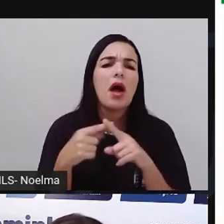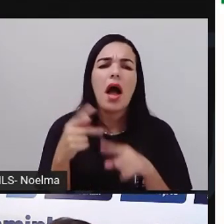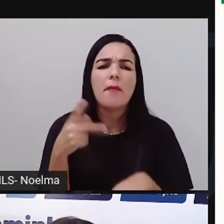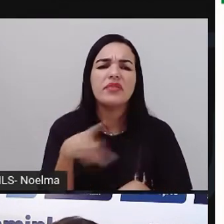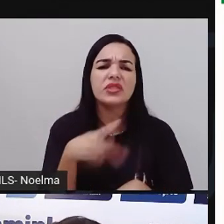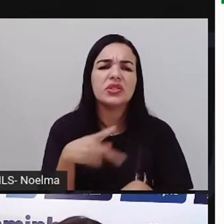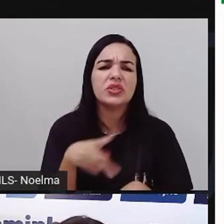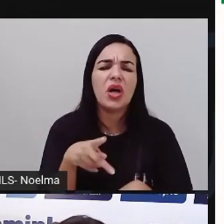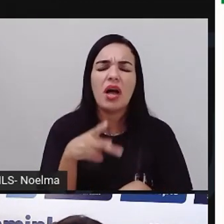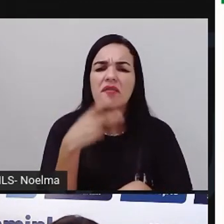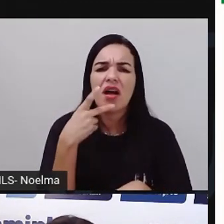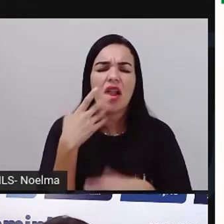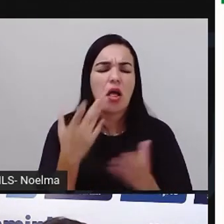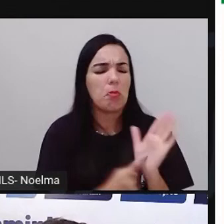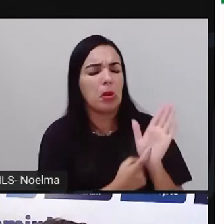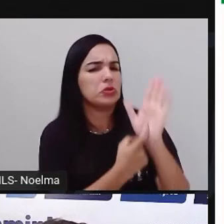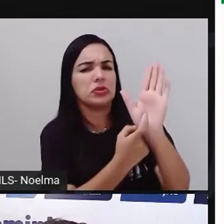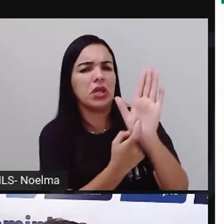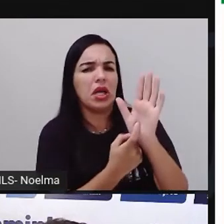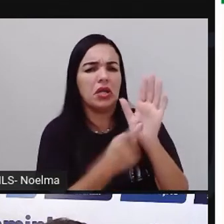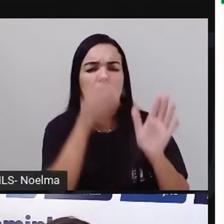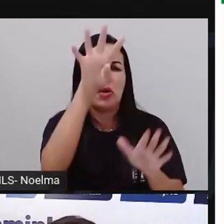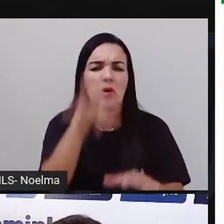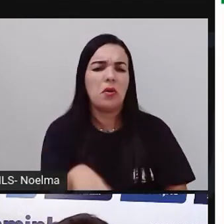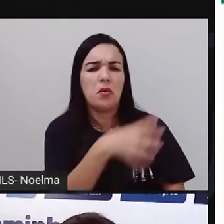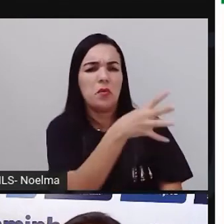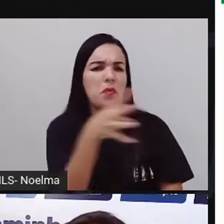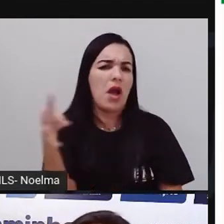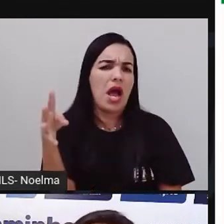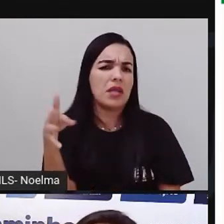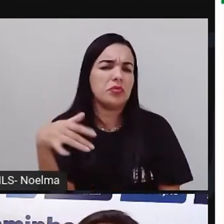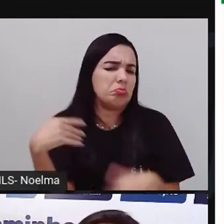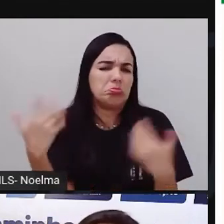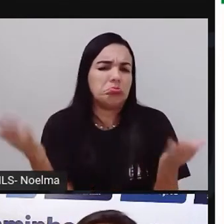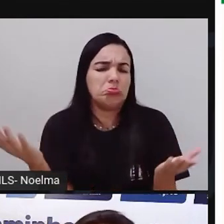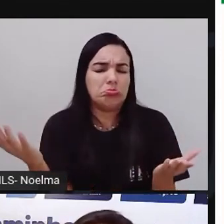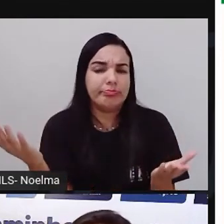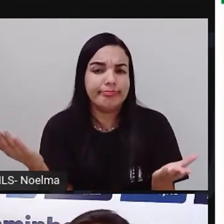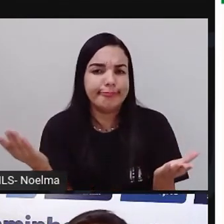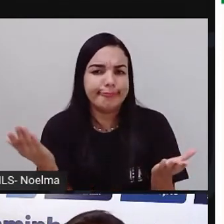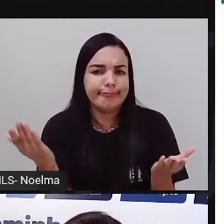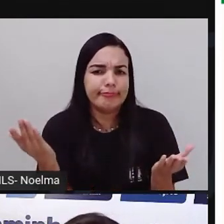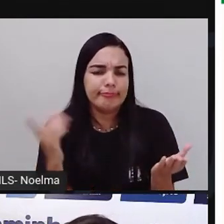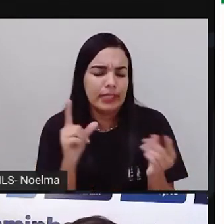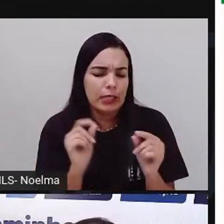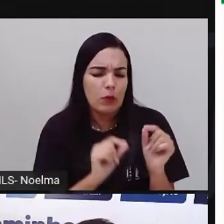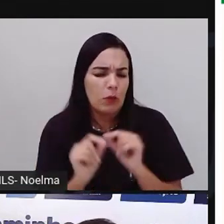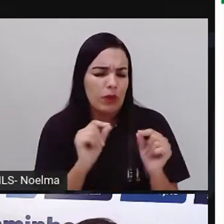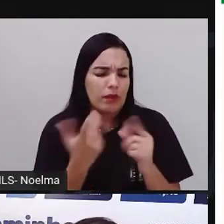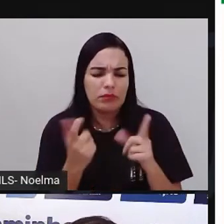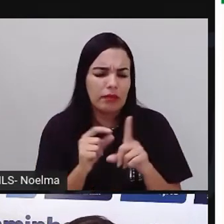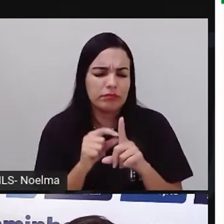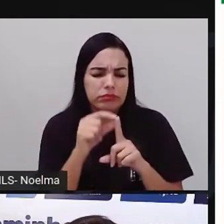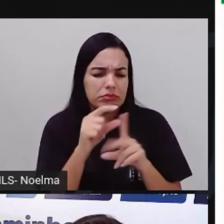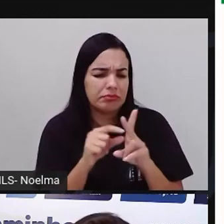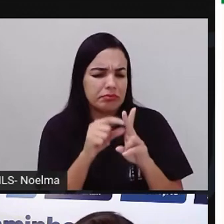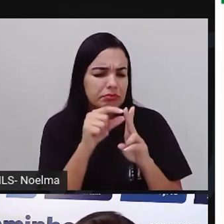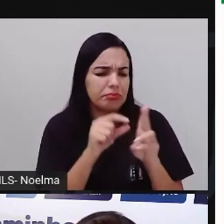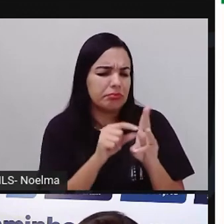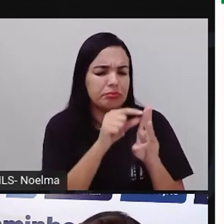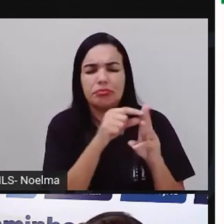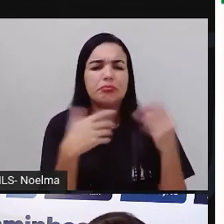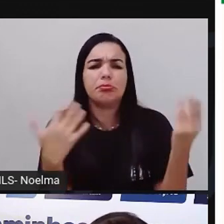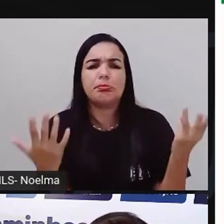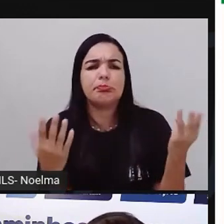né, esse quadro de valor e lugar, esse quadro com as classes e com as ordens? O que a gente